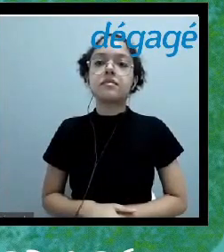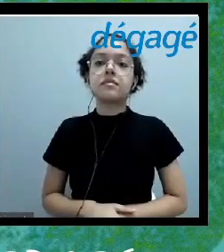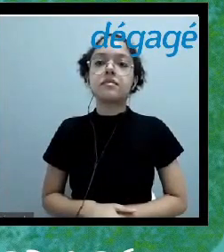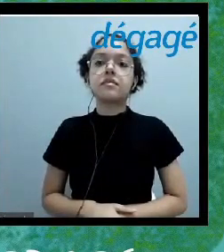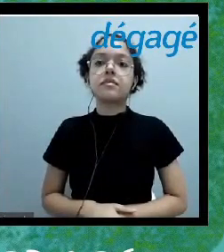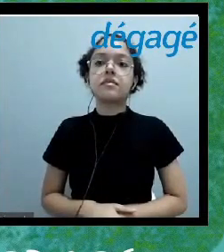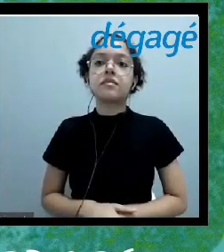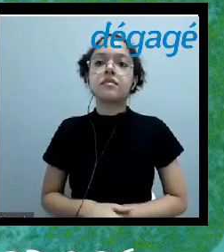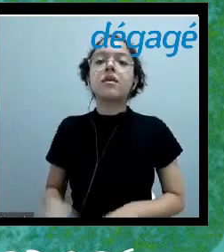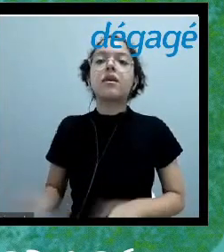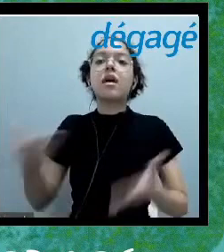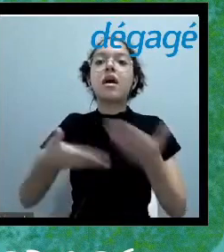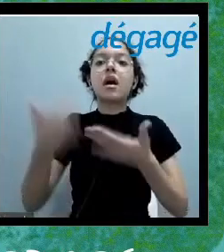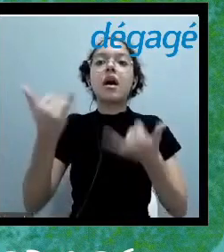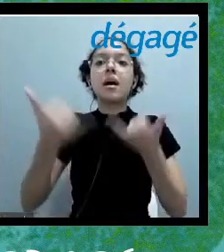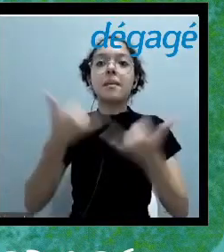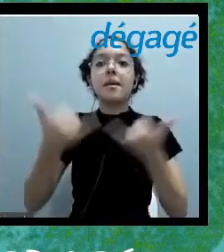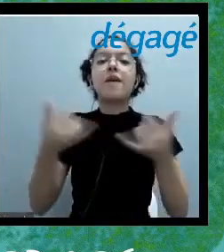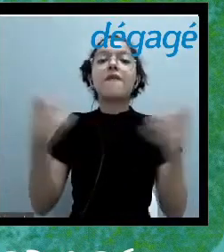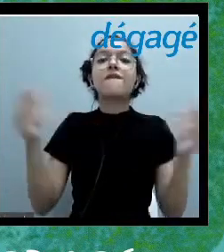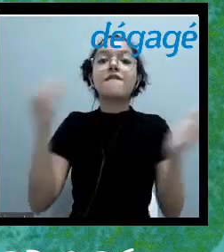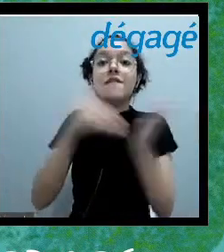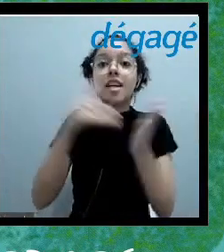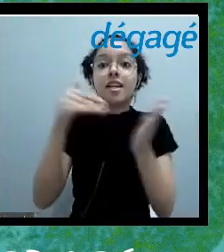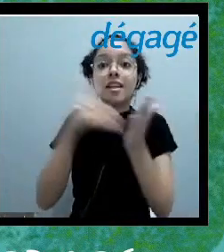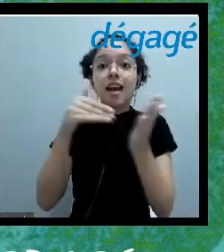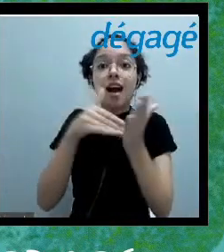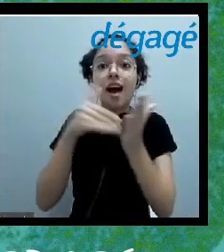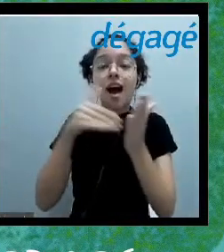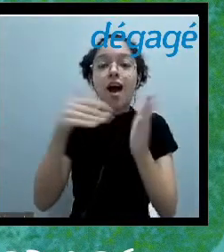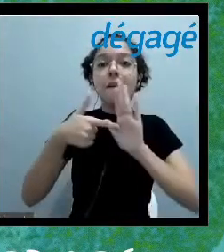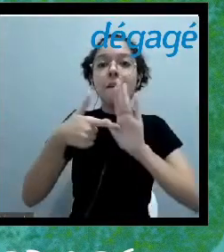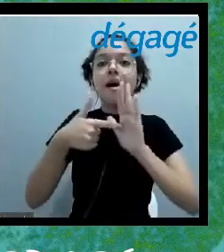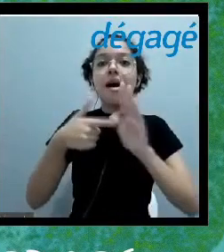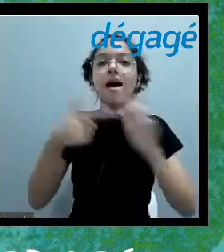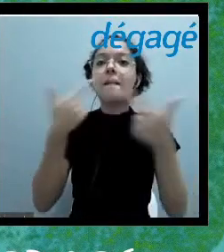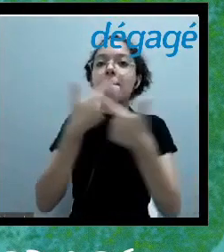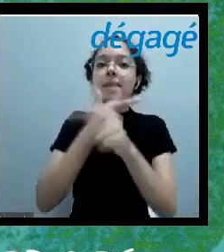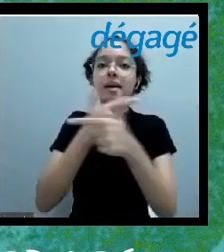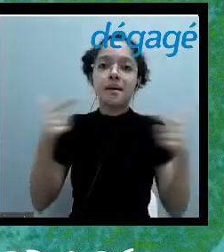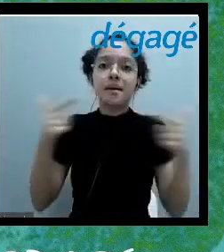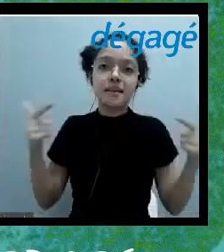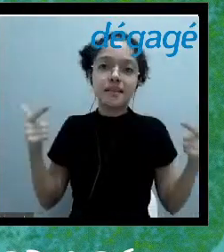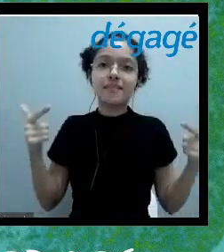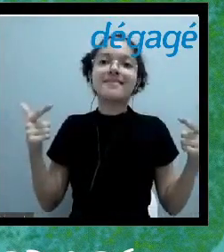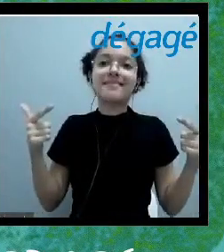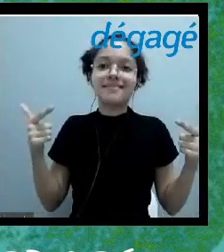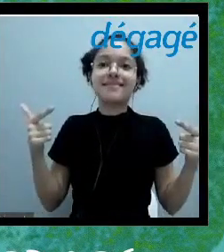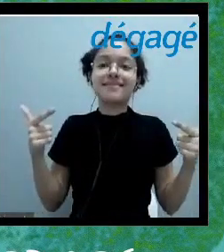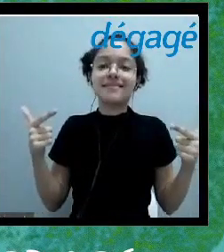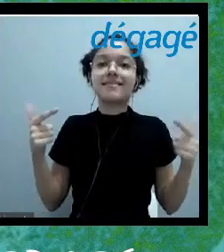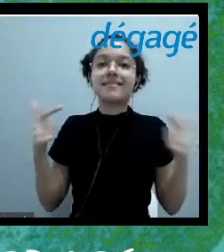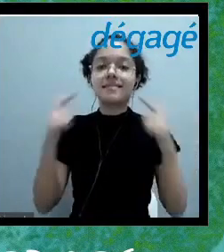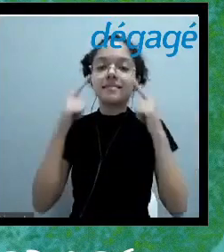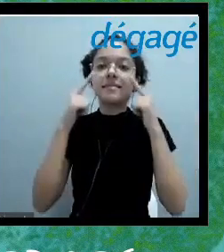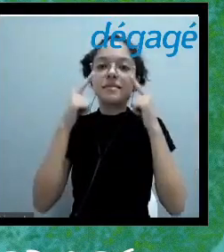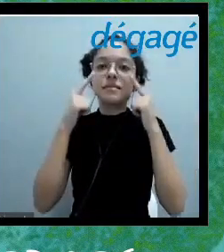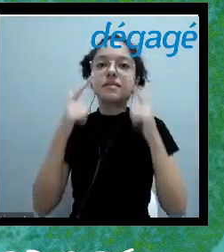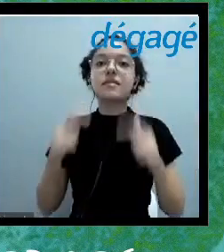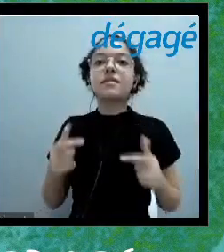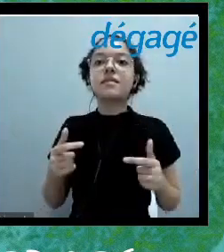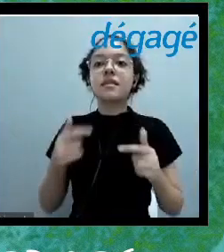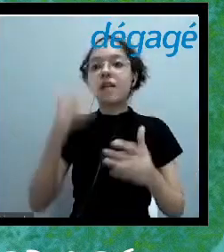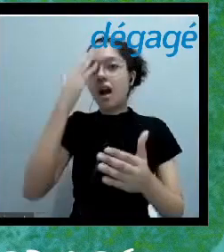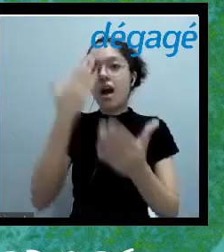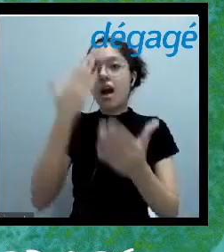final a gente riu tanto, e ele é completamente não verbal, né? Riu tanto um pro outro, assim, que eu não acreditei que eu